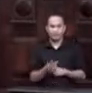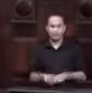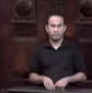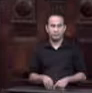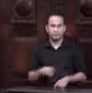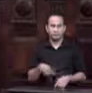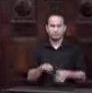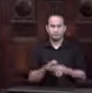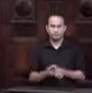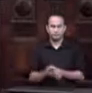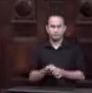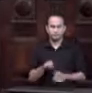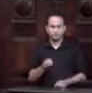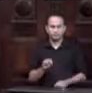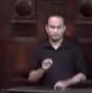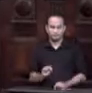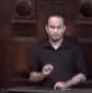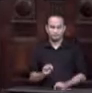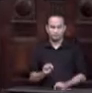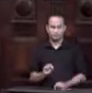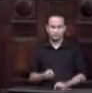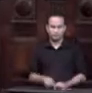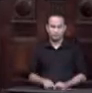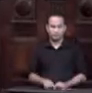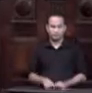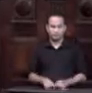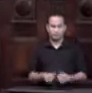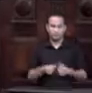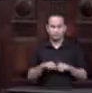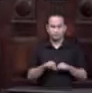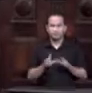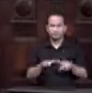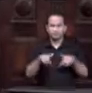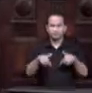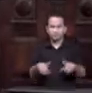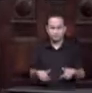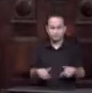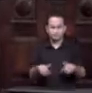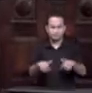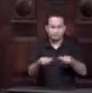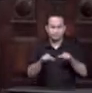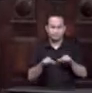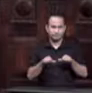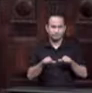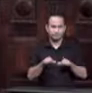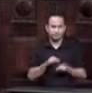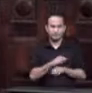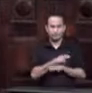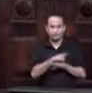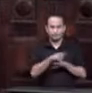Janeiro, inclusive, está com essa situação de crise, entre várias